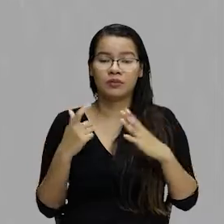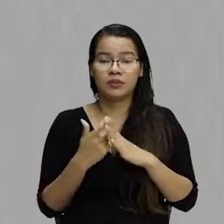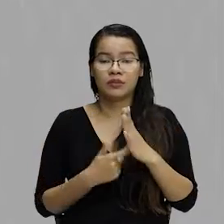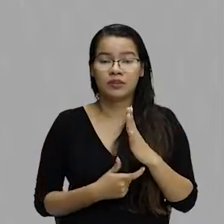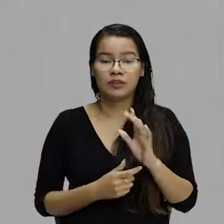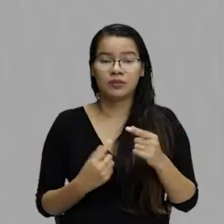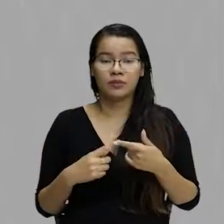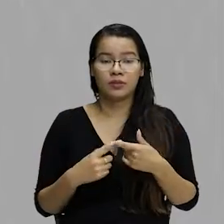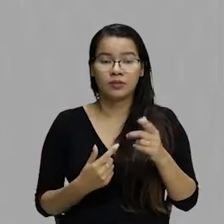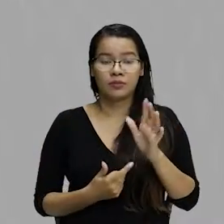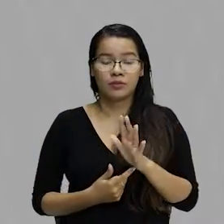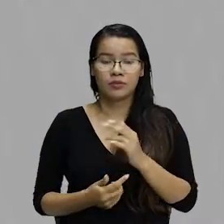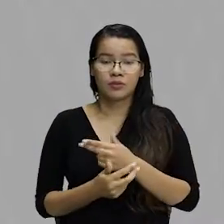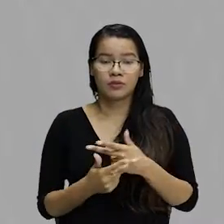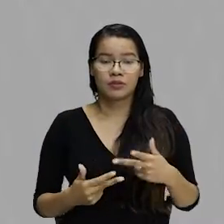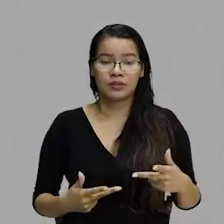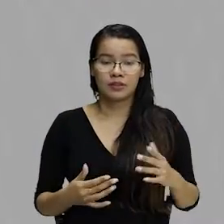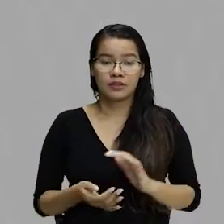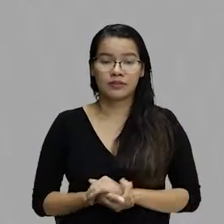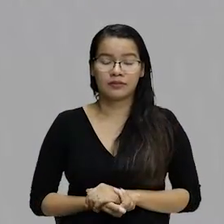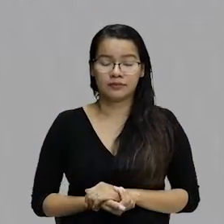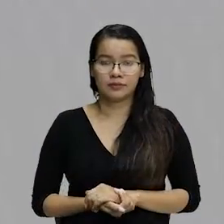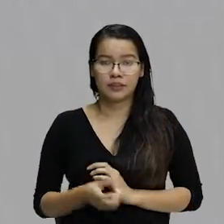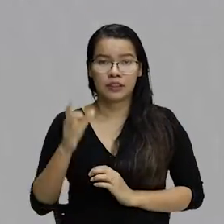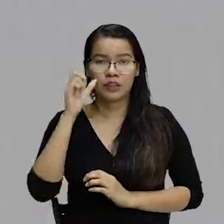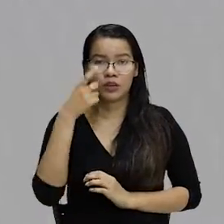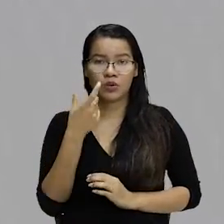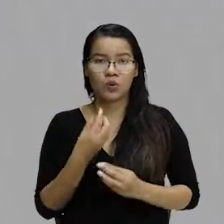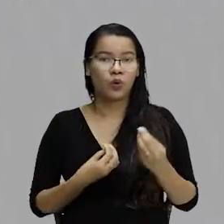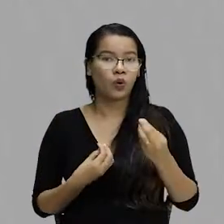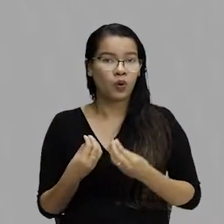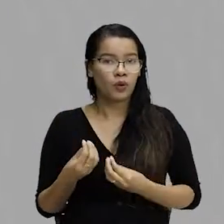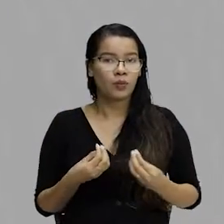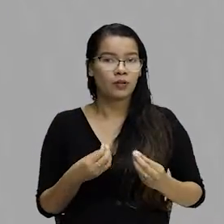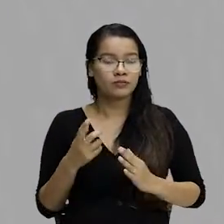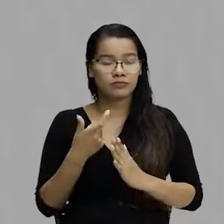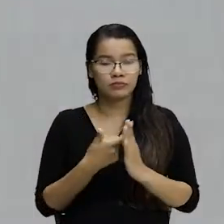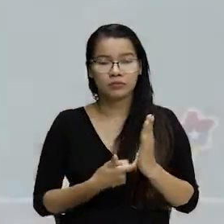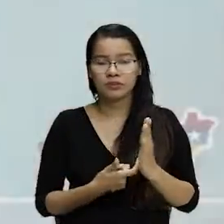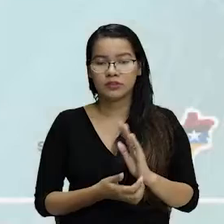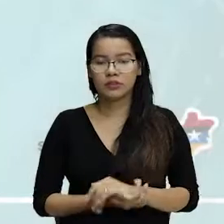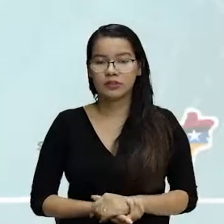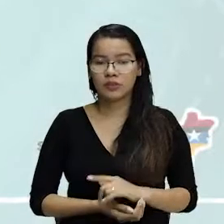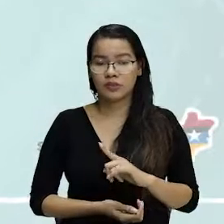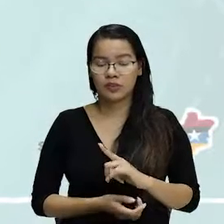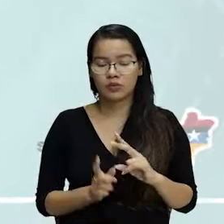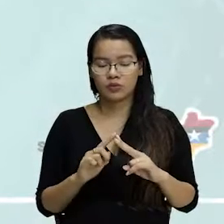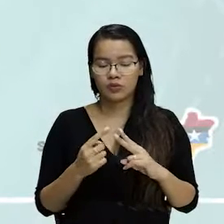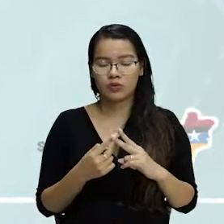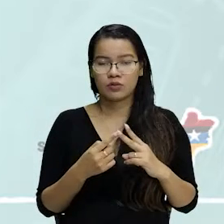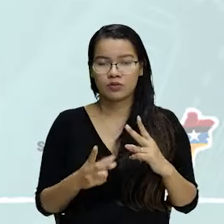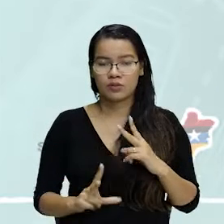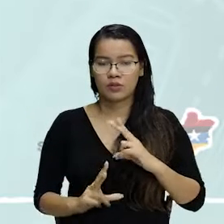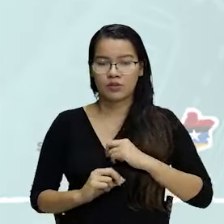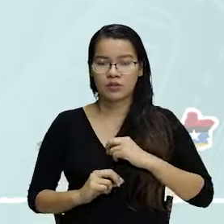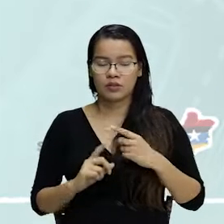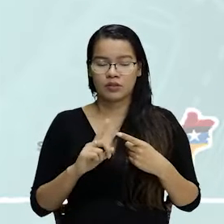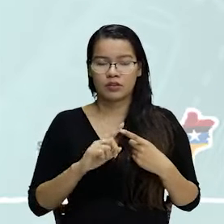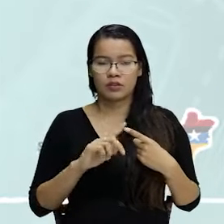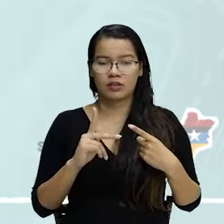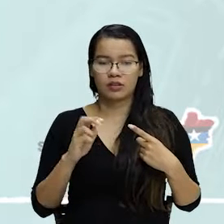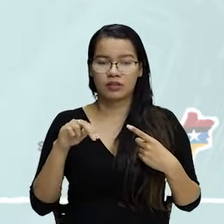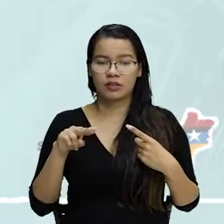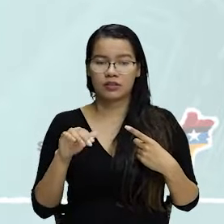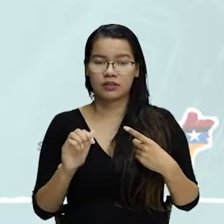novamente porque ele mostra umas coisas bem interessantes. As cenas, como é o formato de um texto teatral? Eu tenho dois personagens em cena, a Helena e